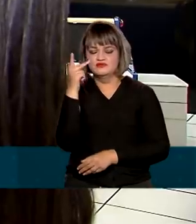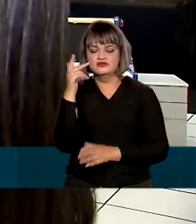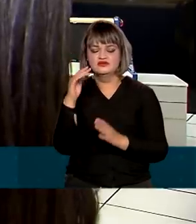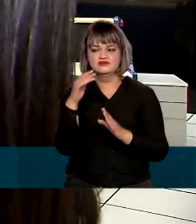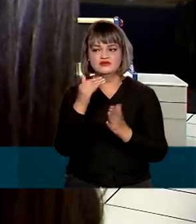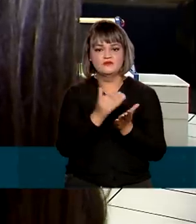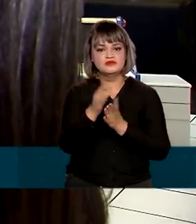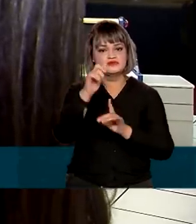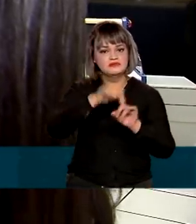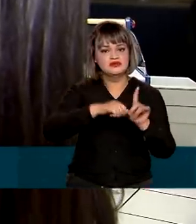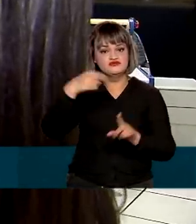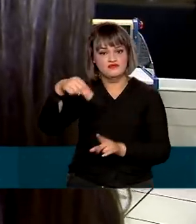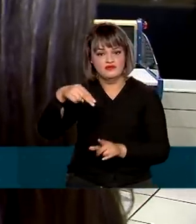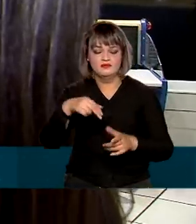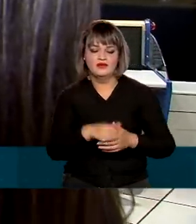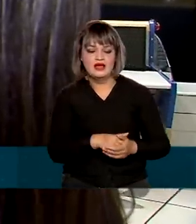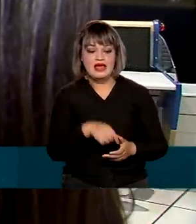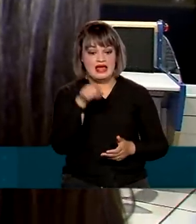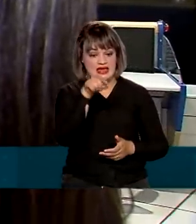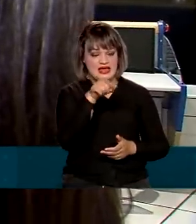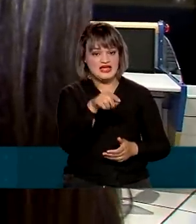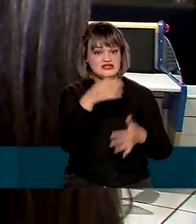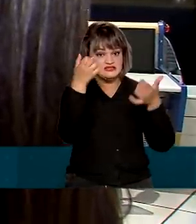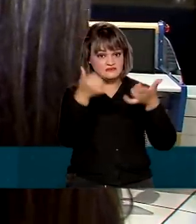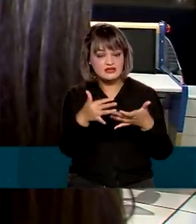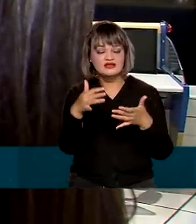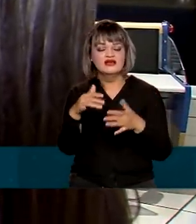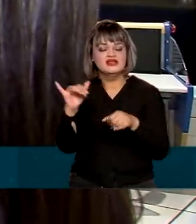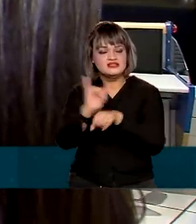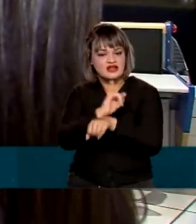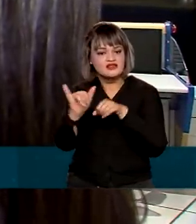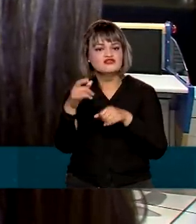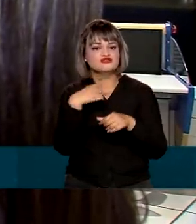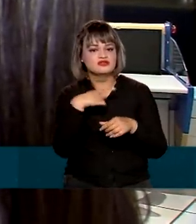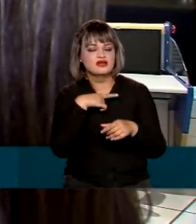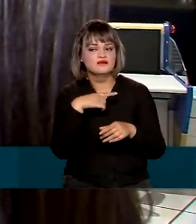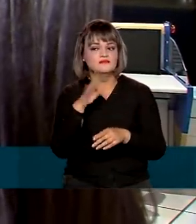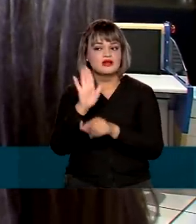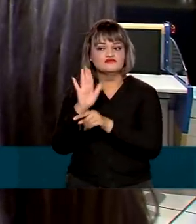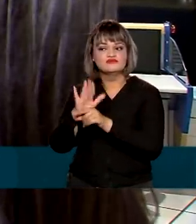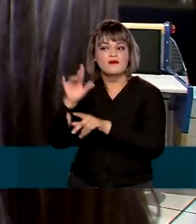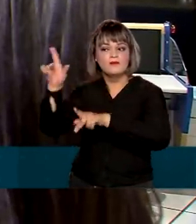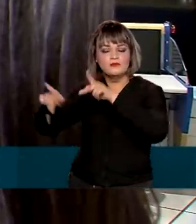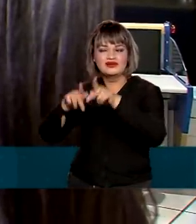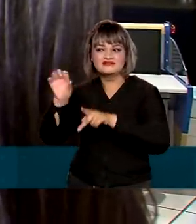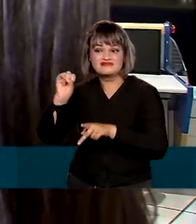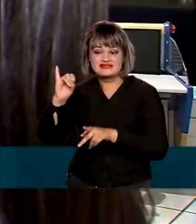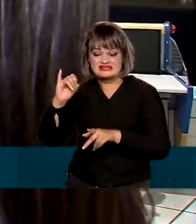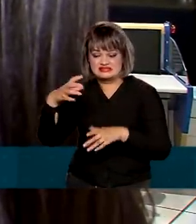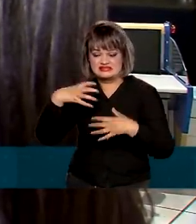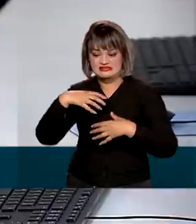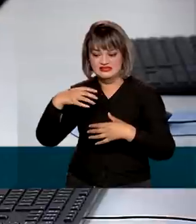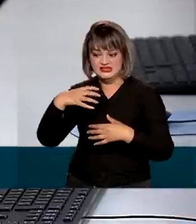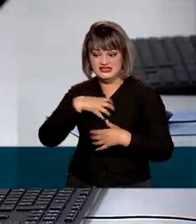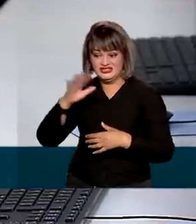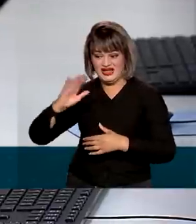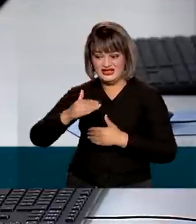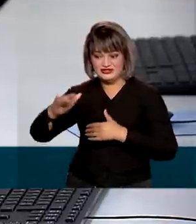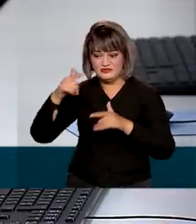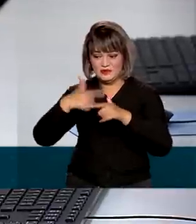o diretor do cenad lembra que existem ferramentas para que a população possa se prevenir em caso de desastre e